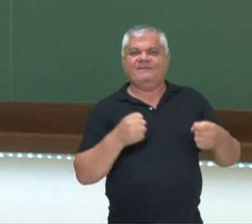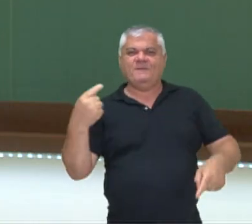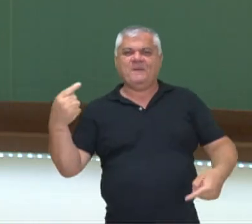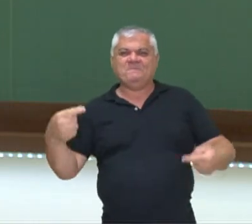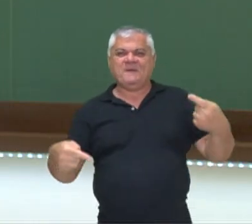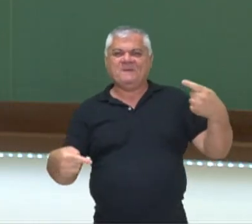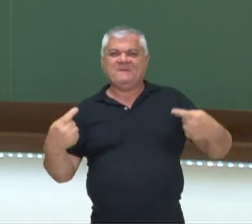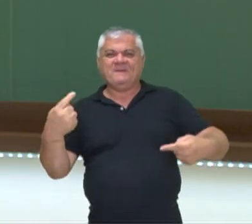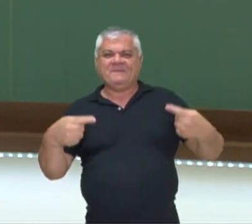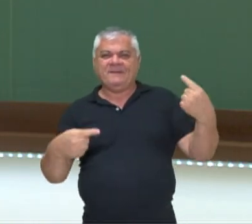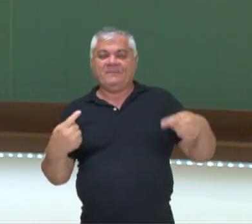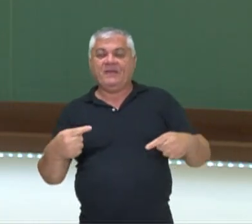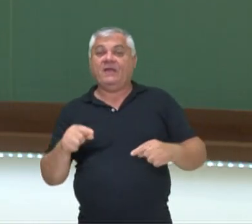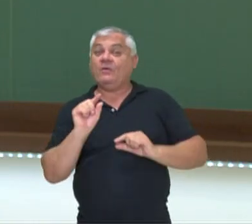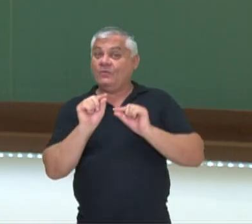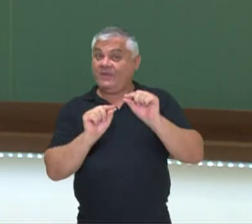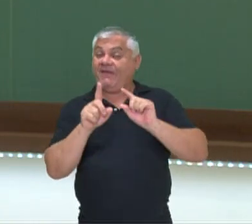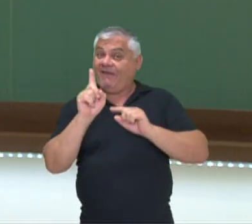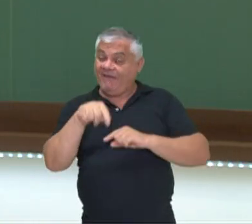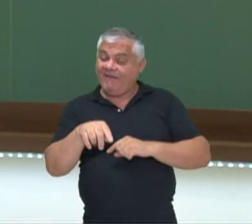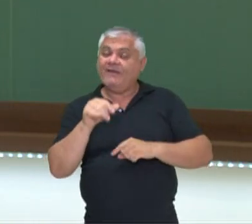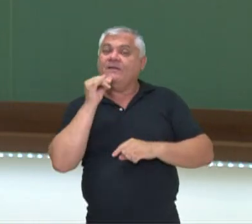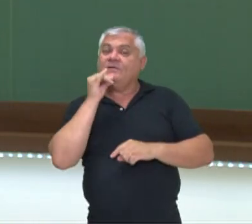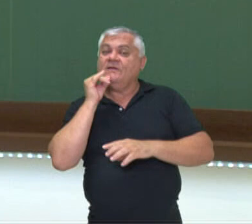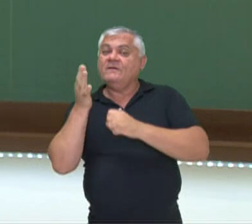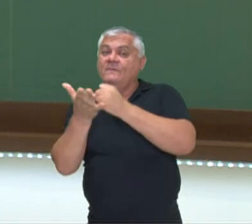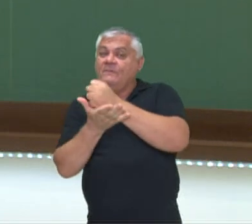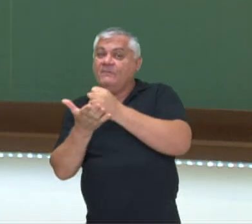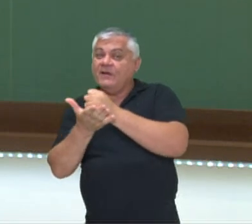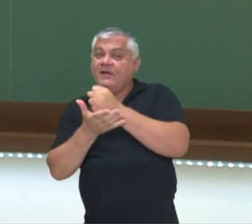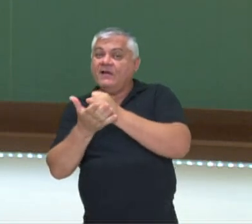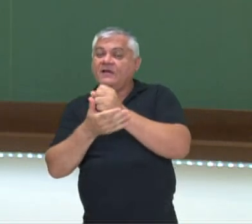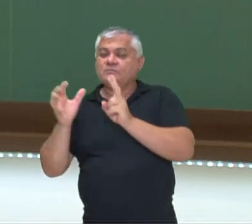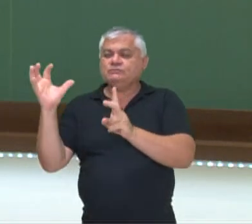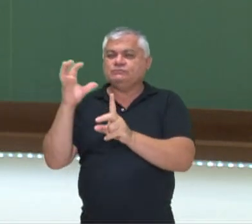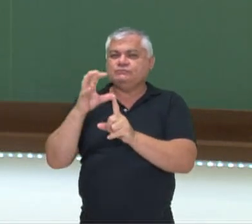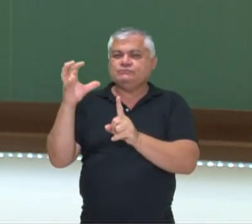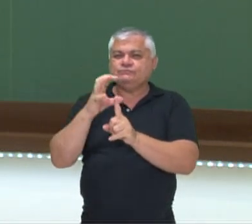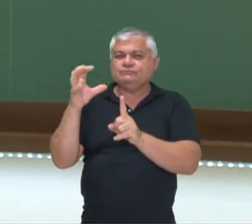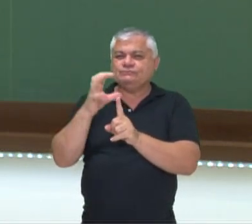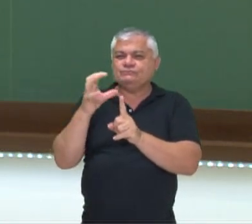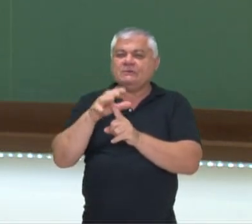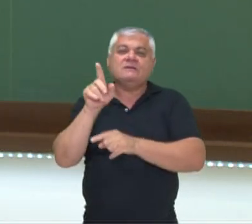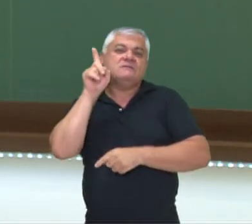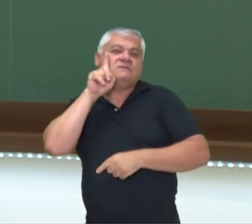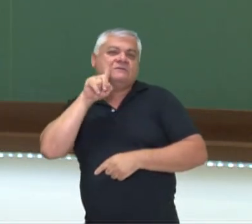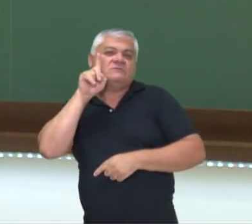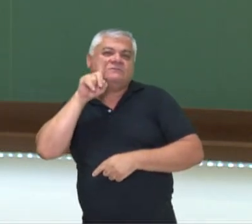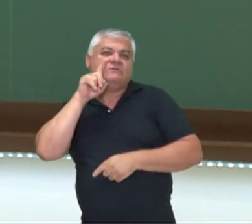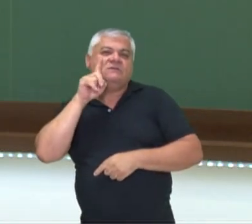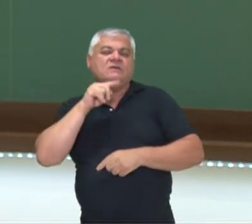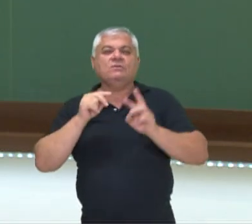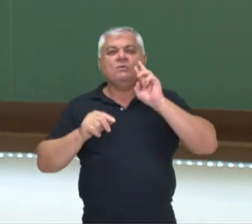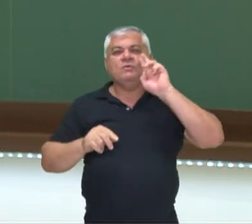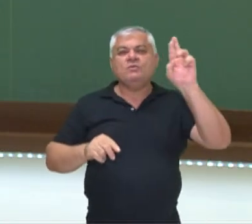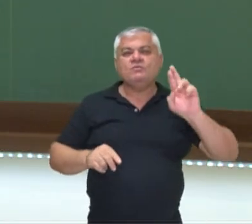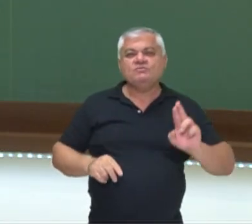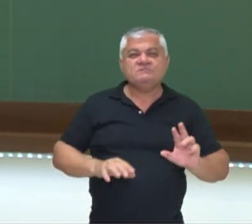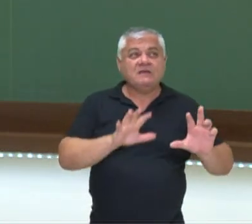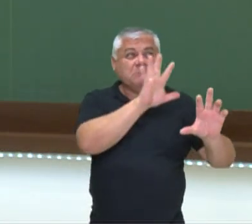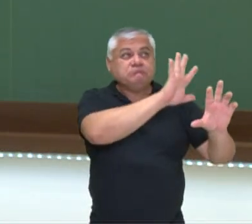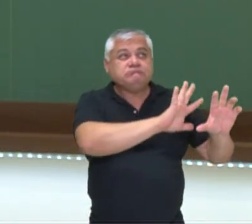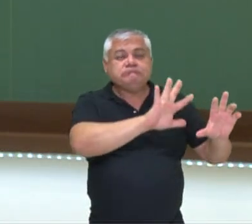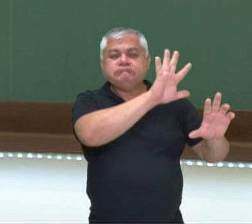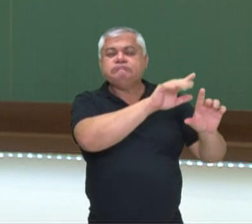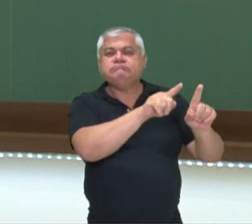que obviamente eram embasados por esses dois países, Estados Unidos da América, União Soviética, e